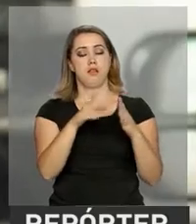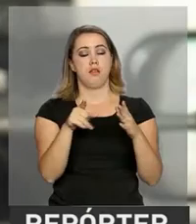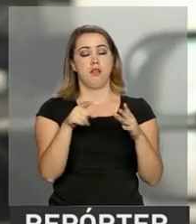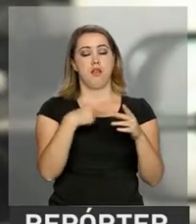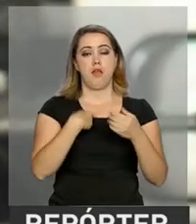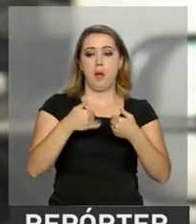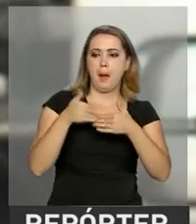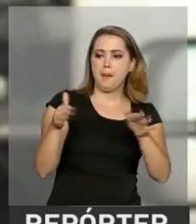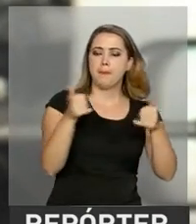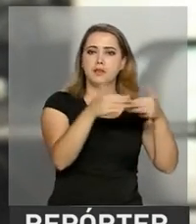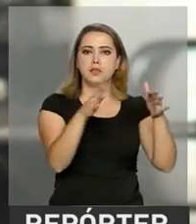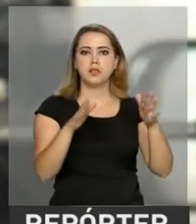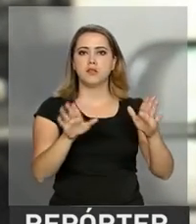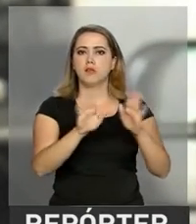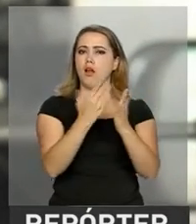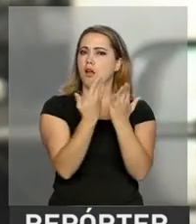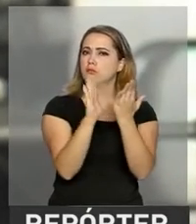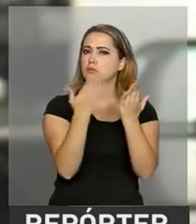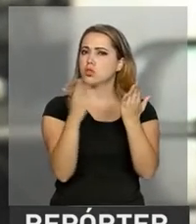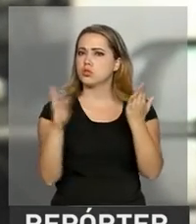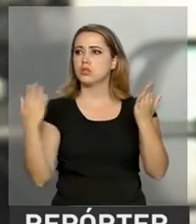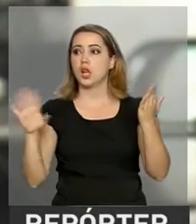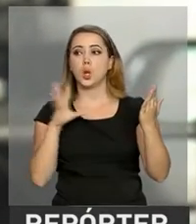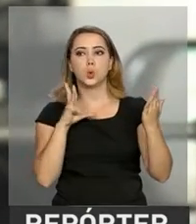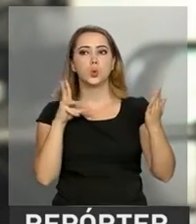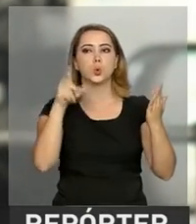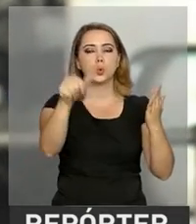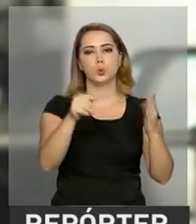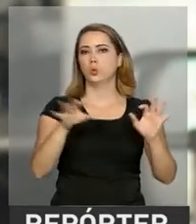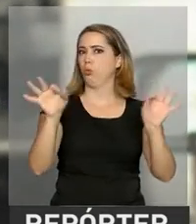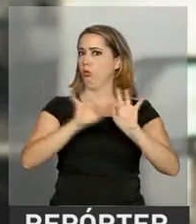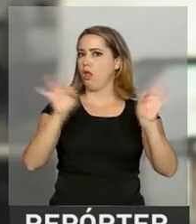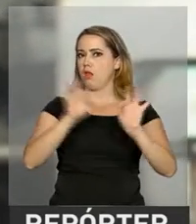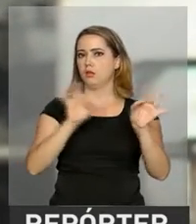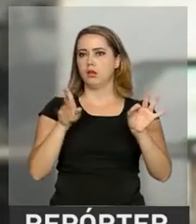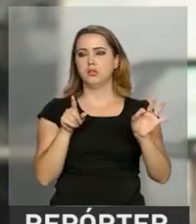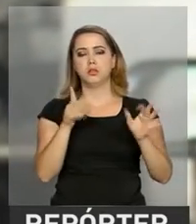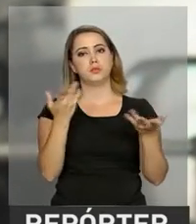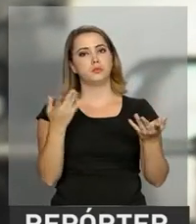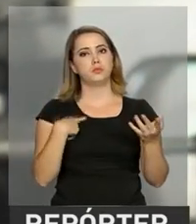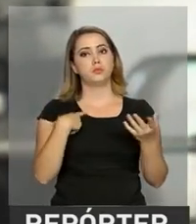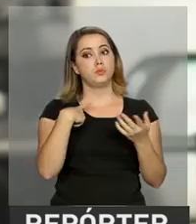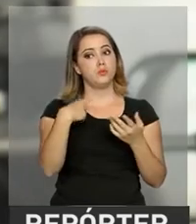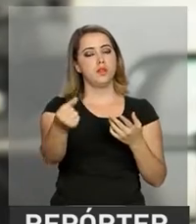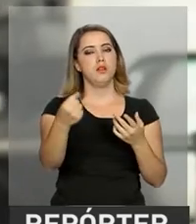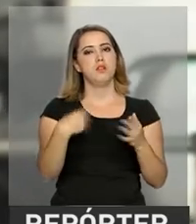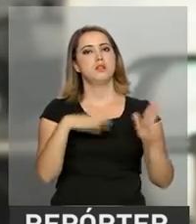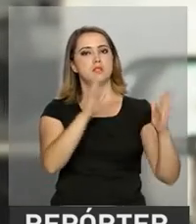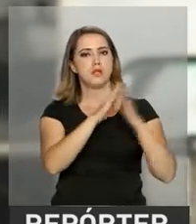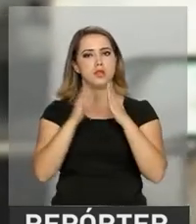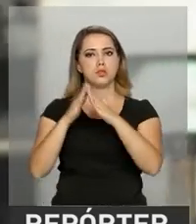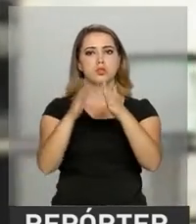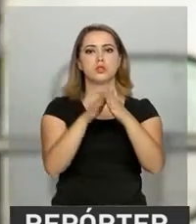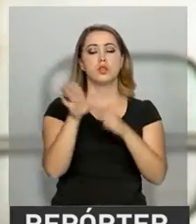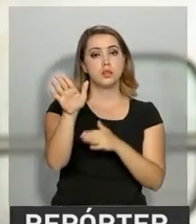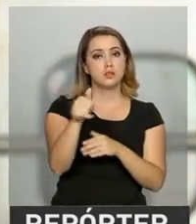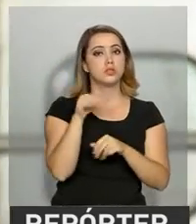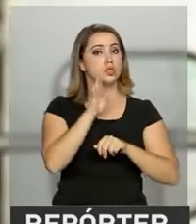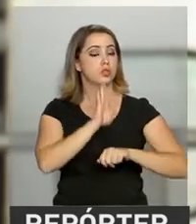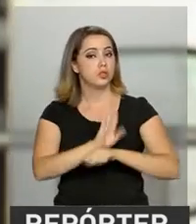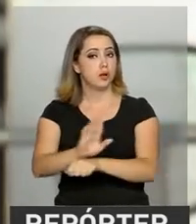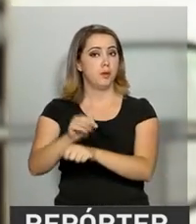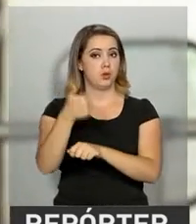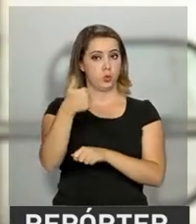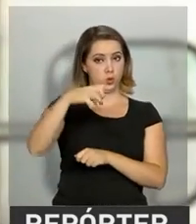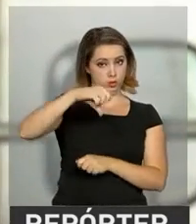importante é o que você abrirá caso não mexer equipamento nenhum sair dela e chamar o corpo de bombeiros ligar